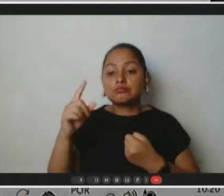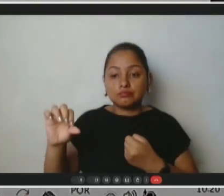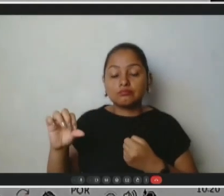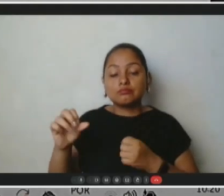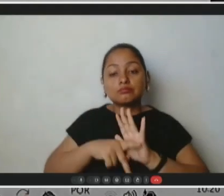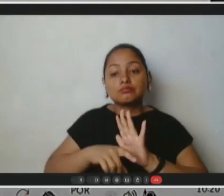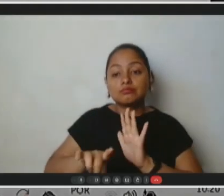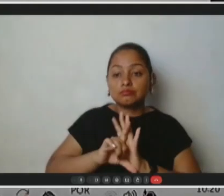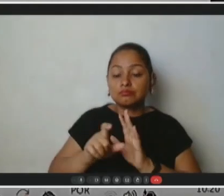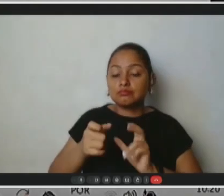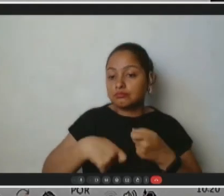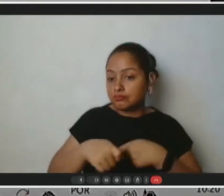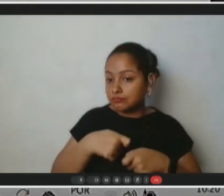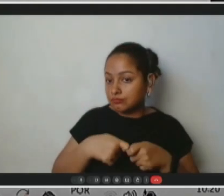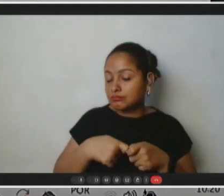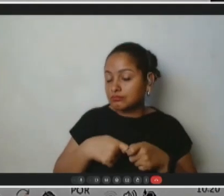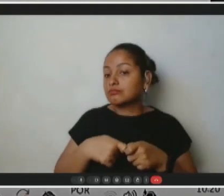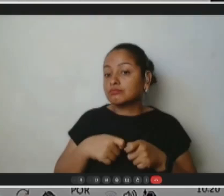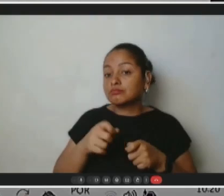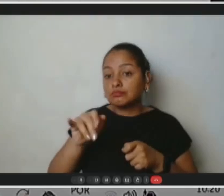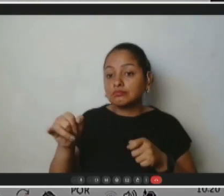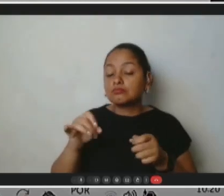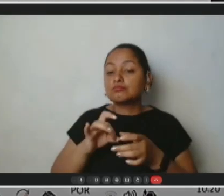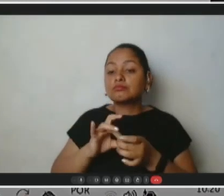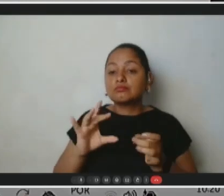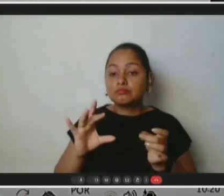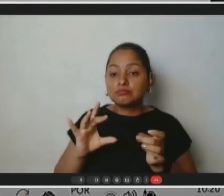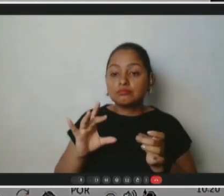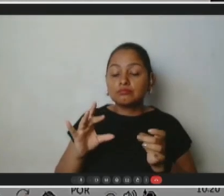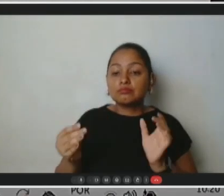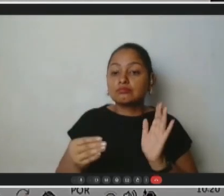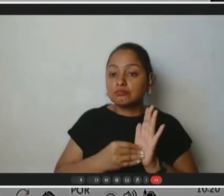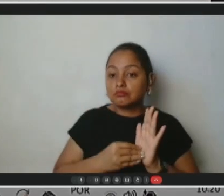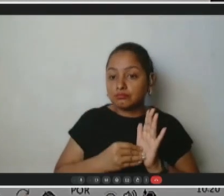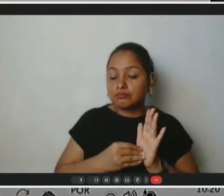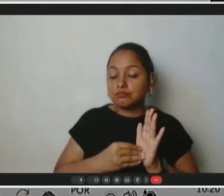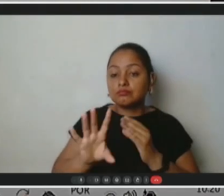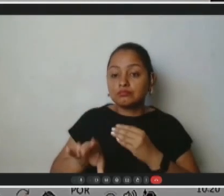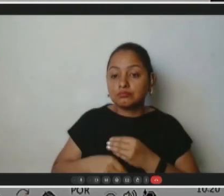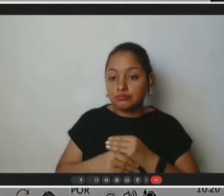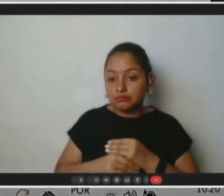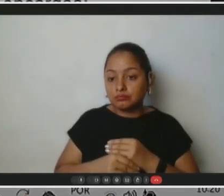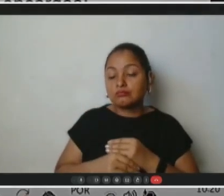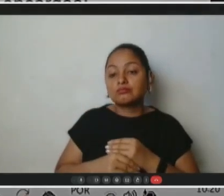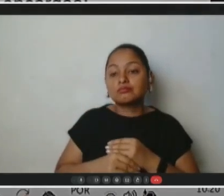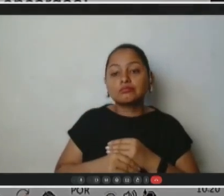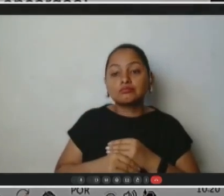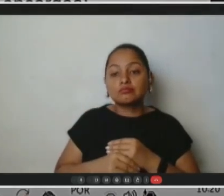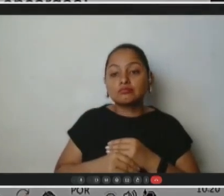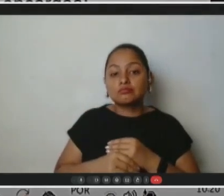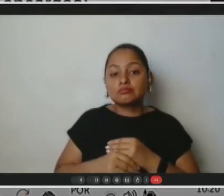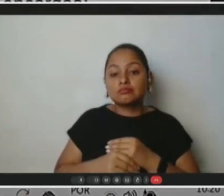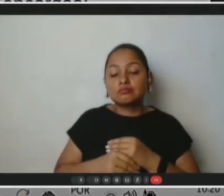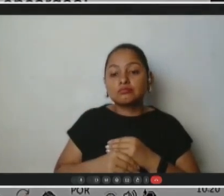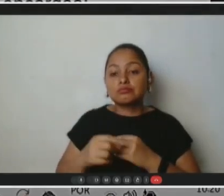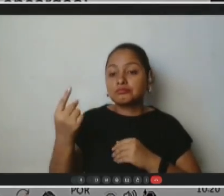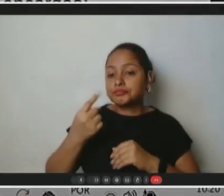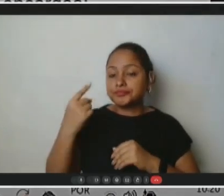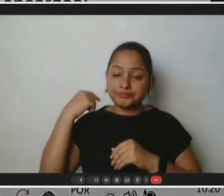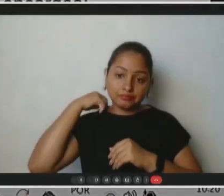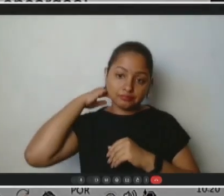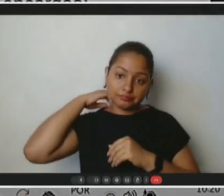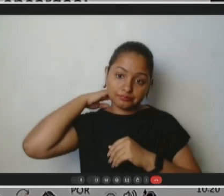orçamentária anual poderão ser incorporadas emendas que: primeiro, seja compatível com